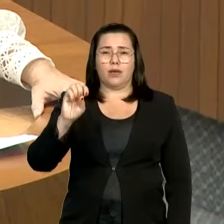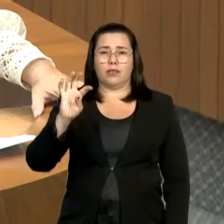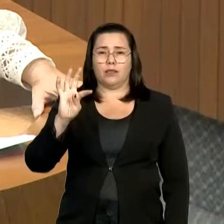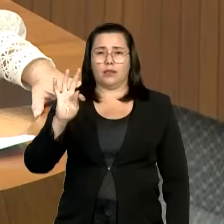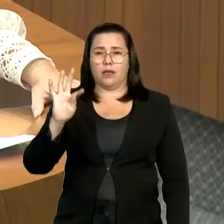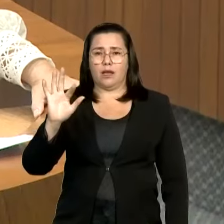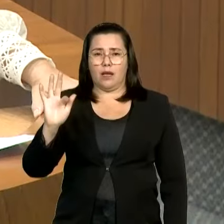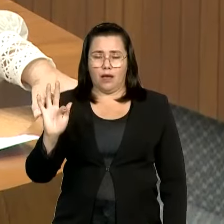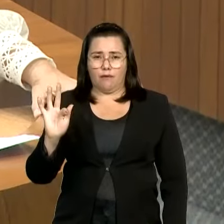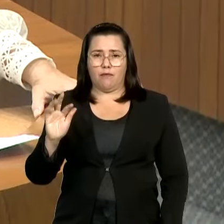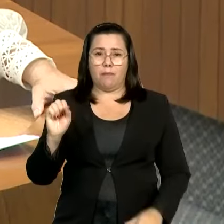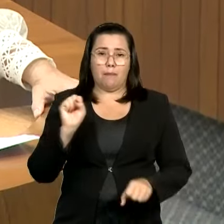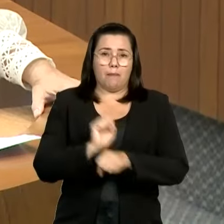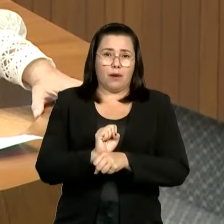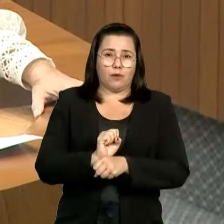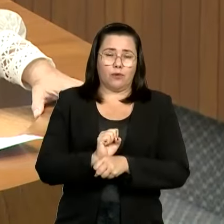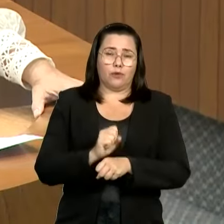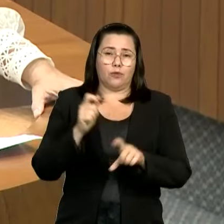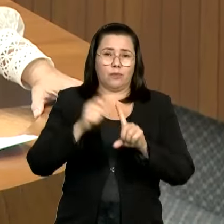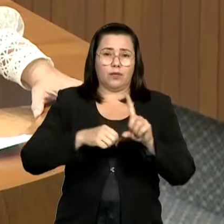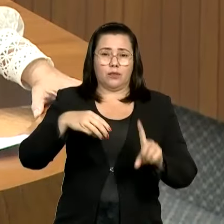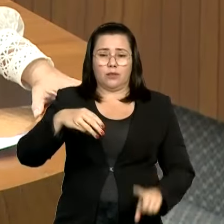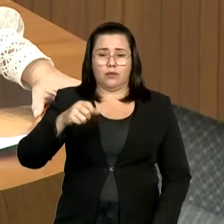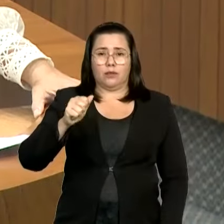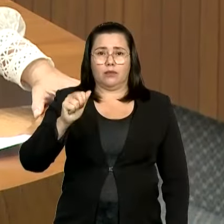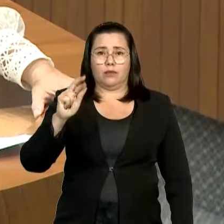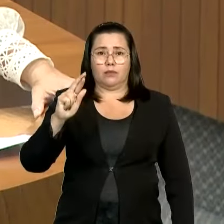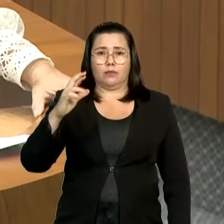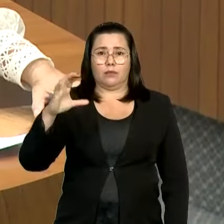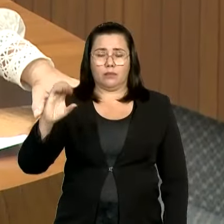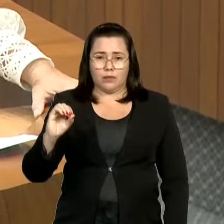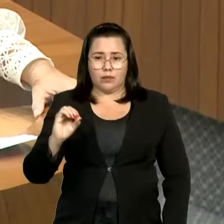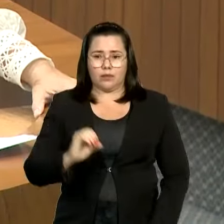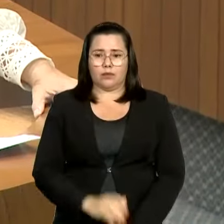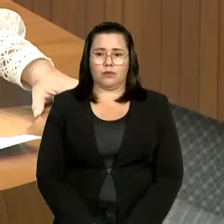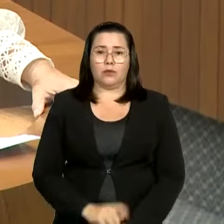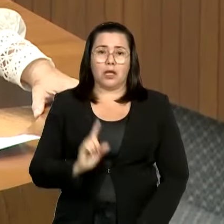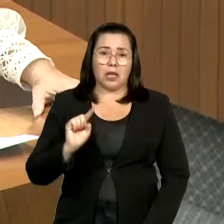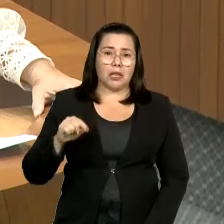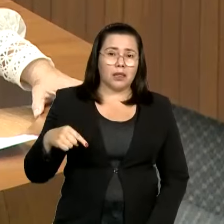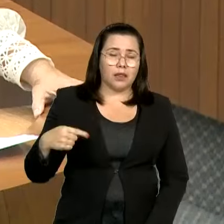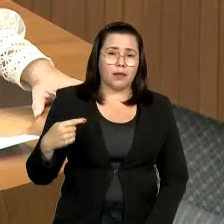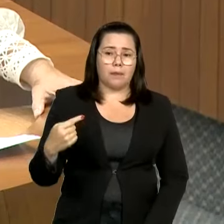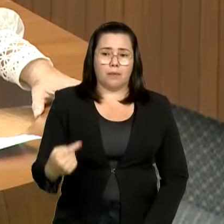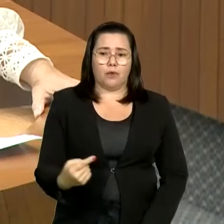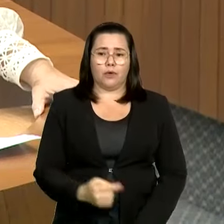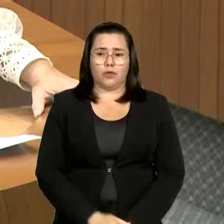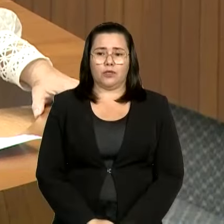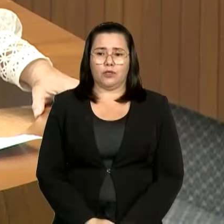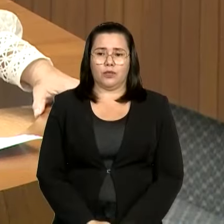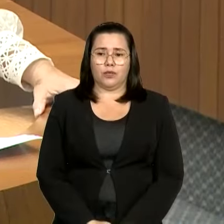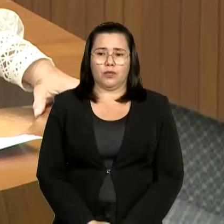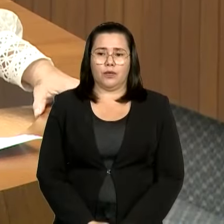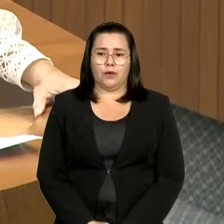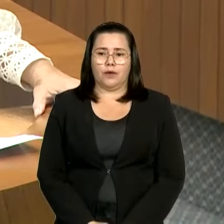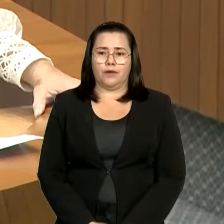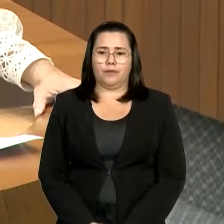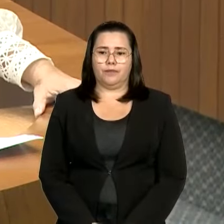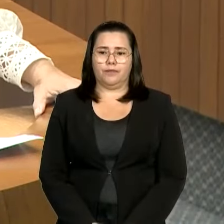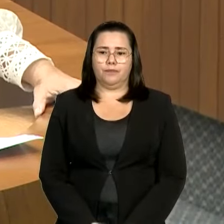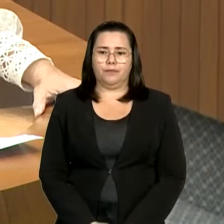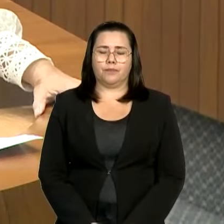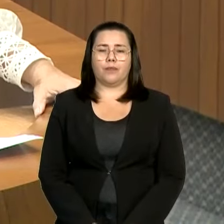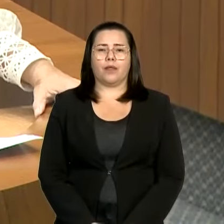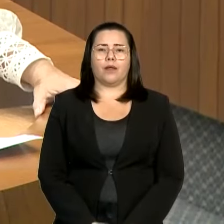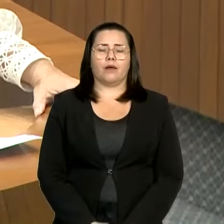março E aí o a o Senado apressou para que eh